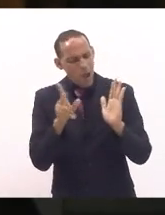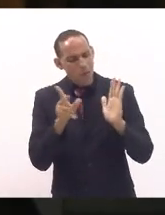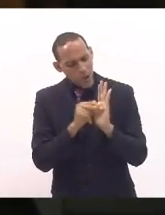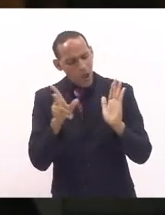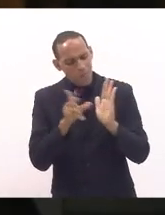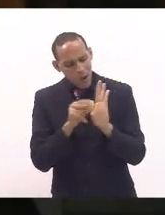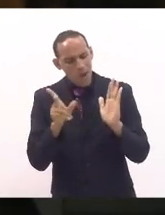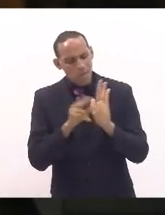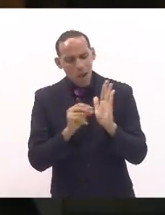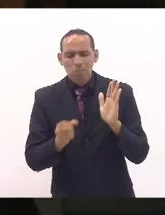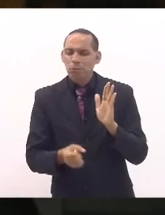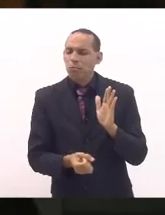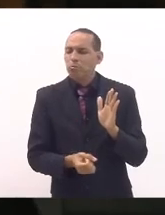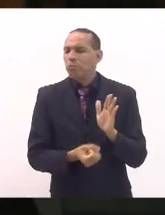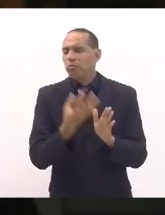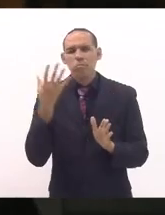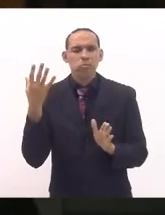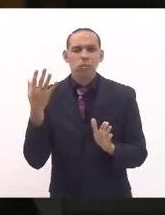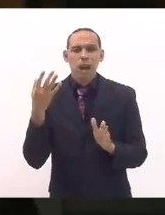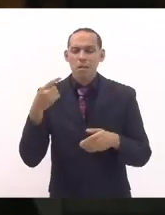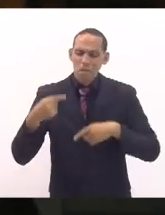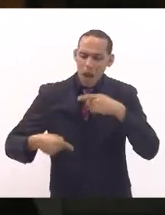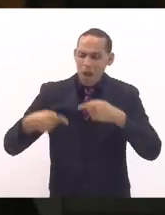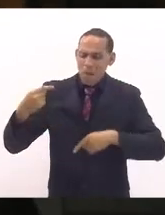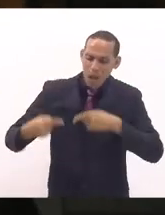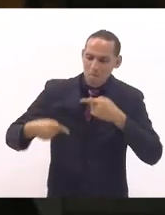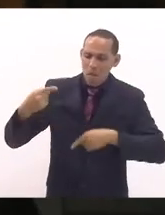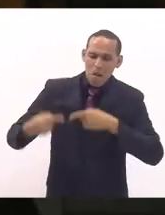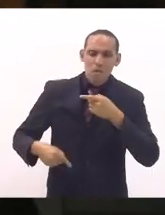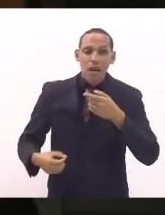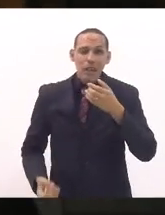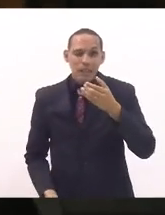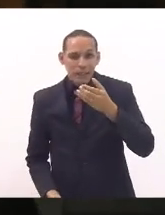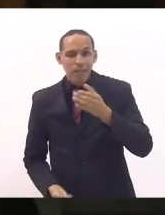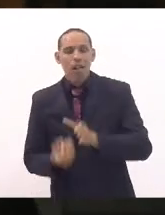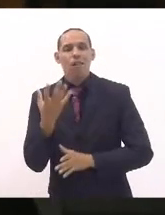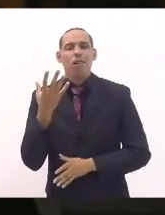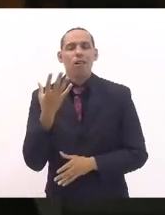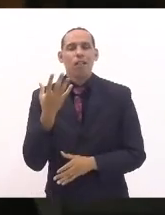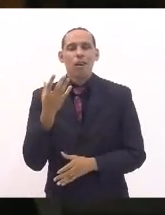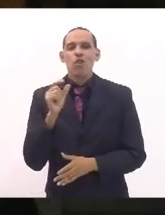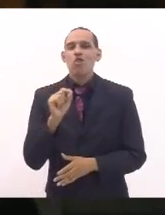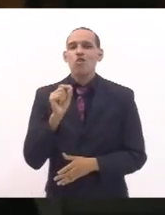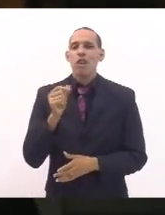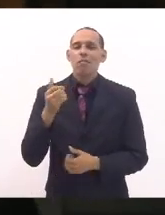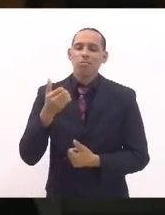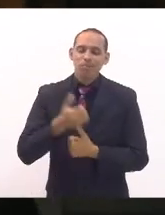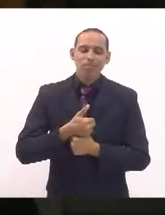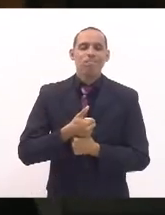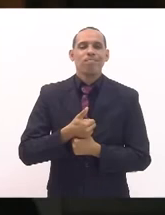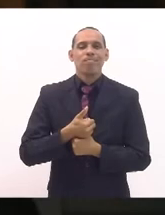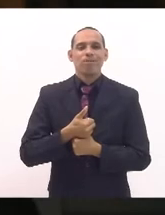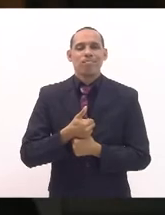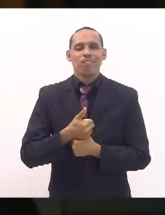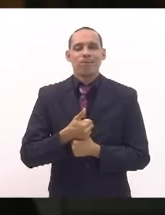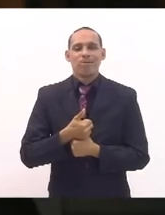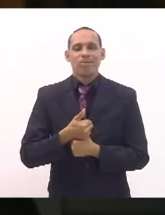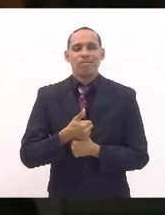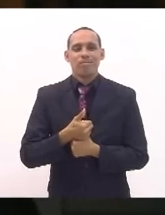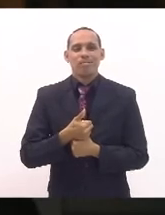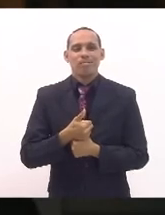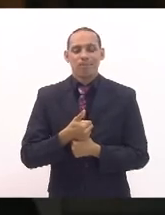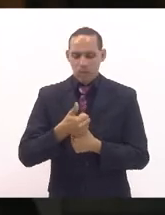muitas emendas, muita discussão, até que nasceu o substitutivo.